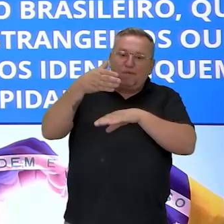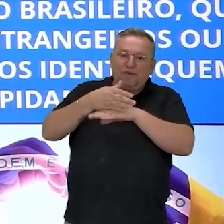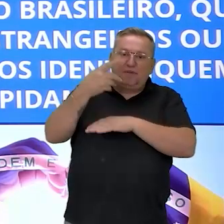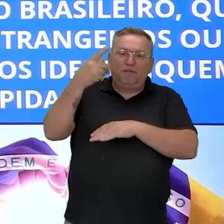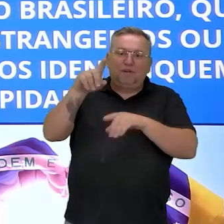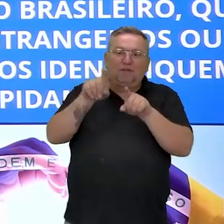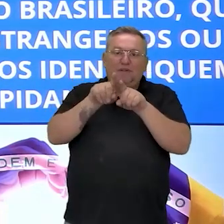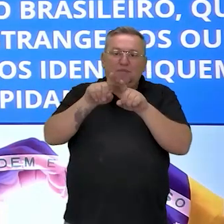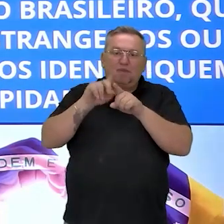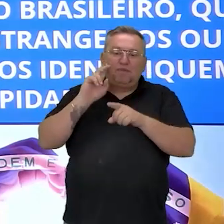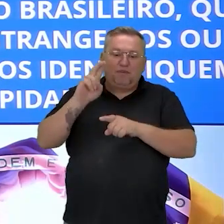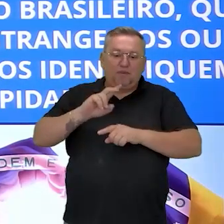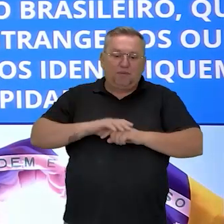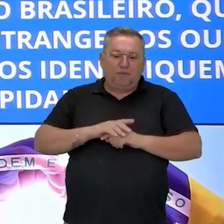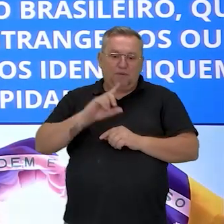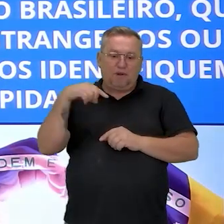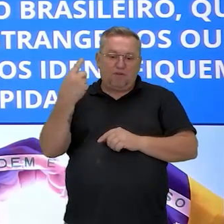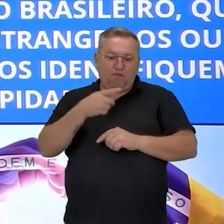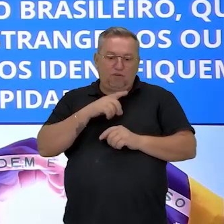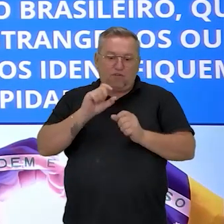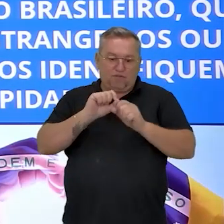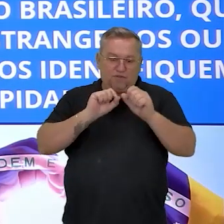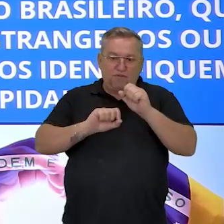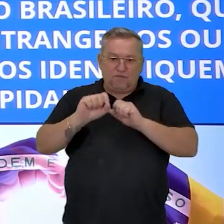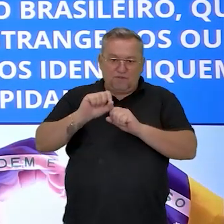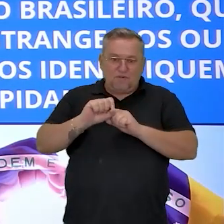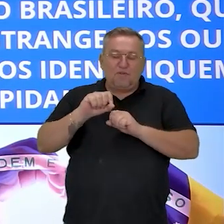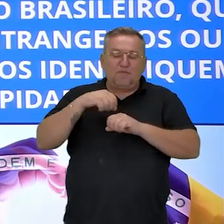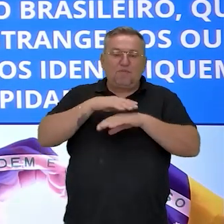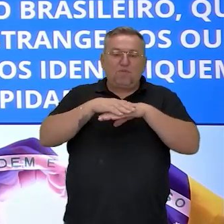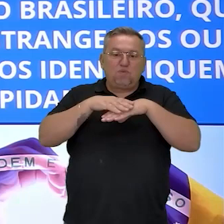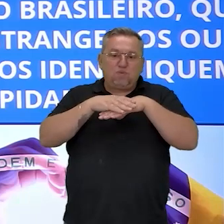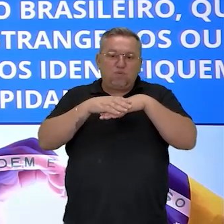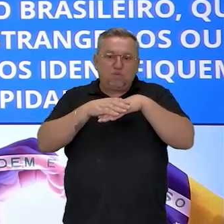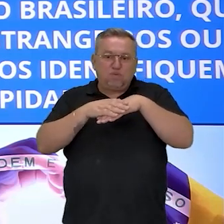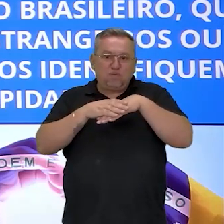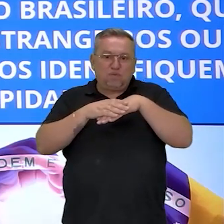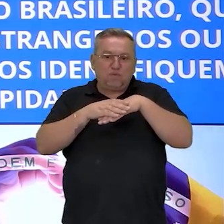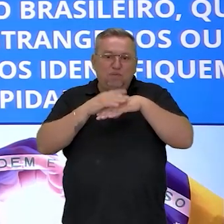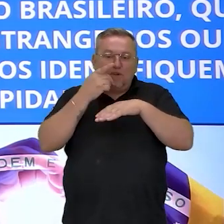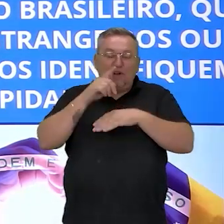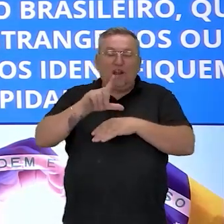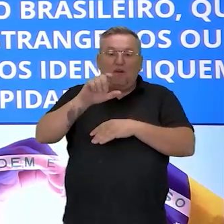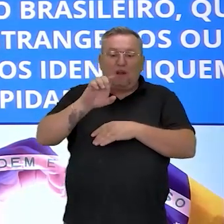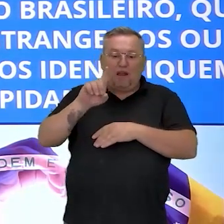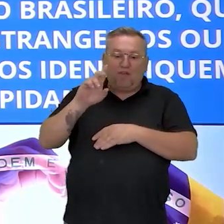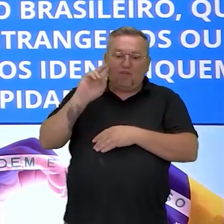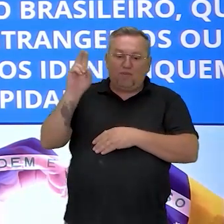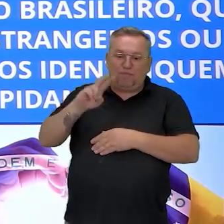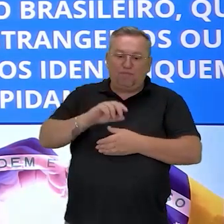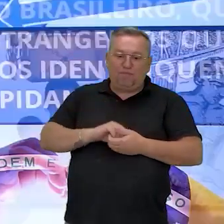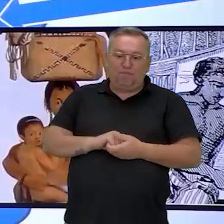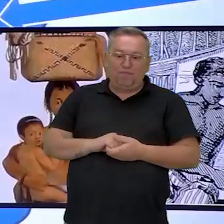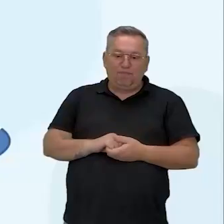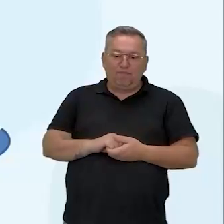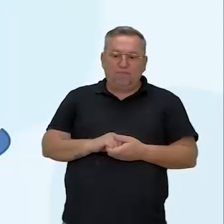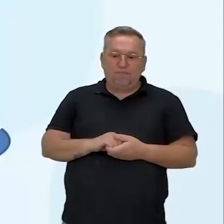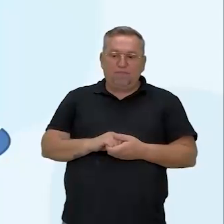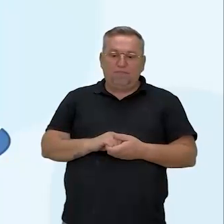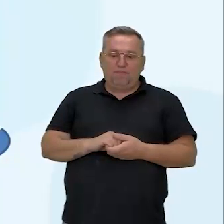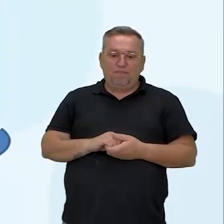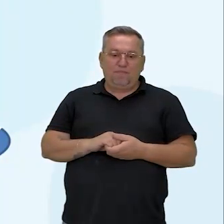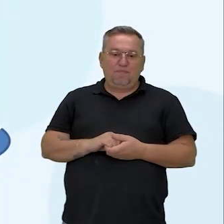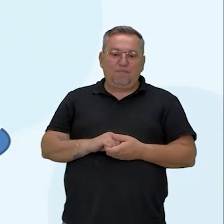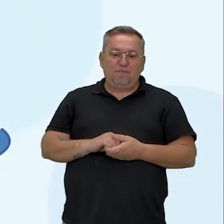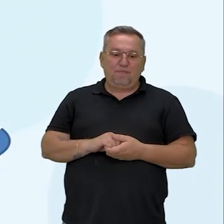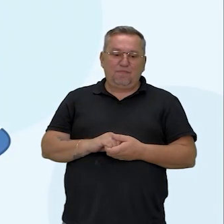batendo essa bola com vocês, a gente vai trocar o LED agora para falar um pouquinho dessa formação. Bota no LED, vamos lá, o próximo,